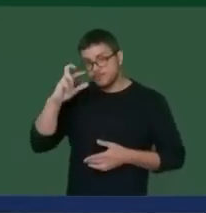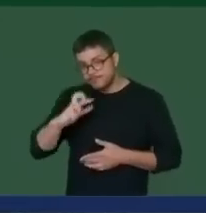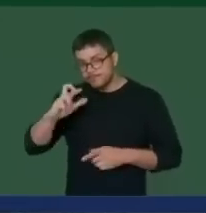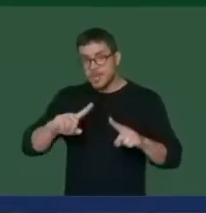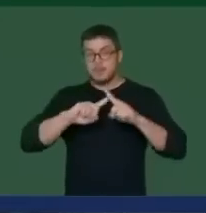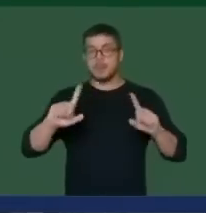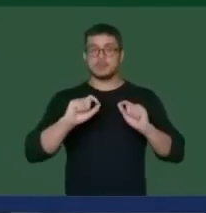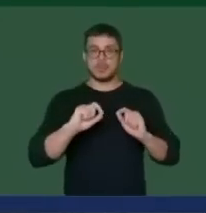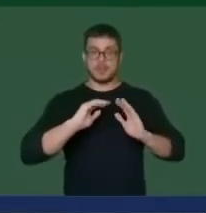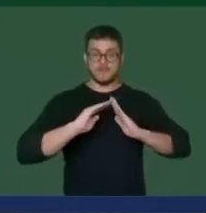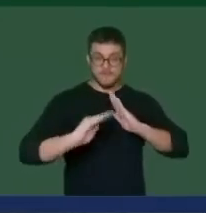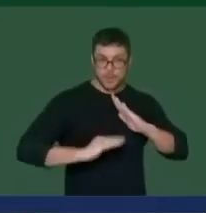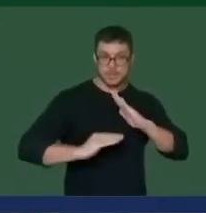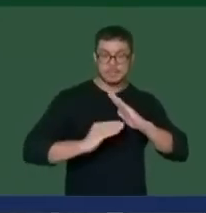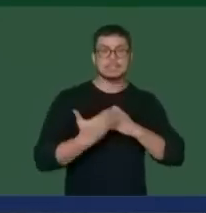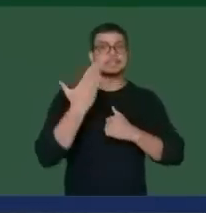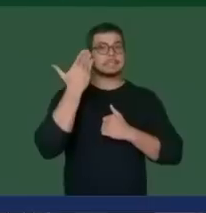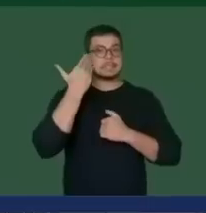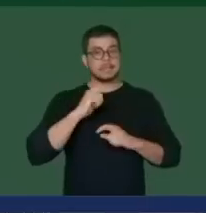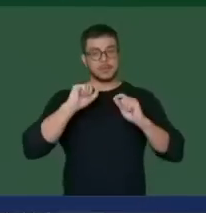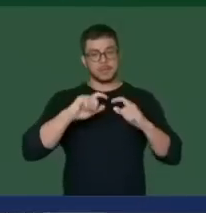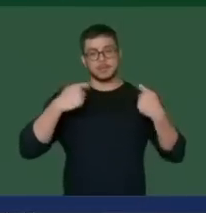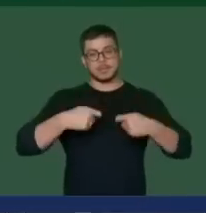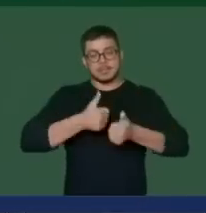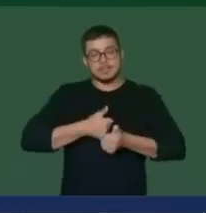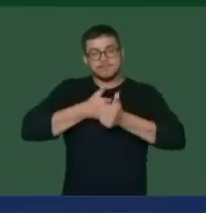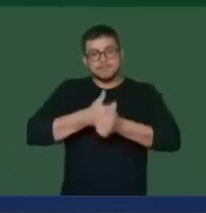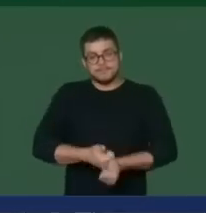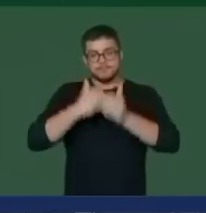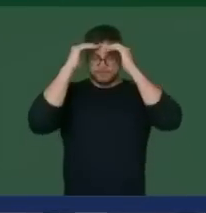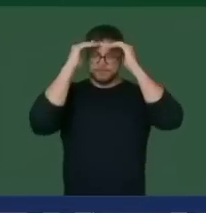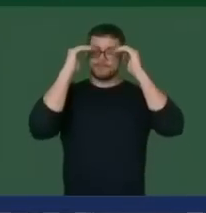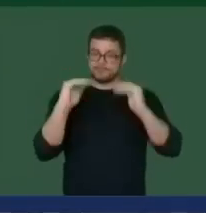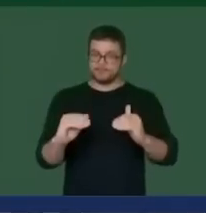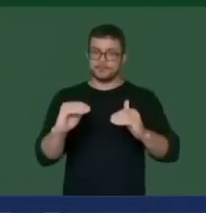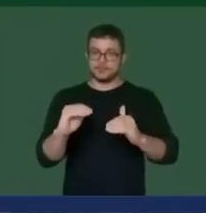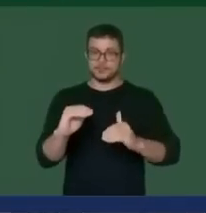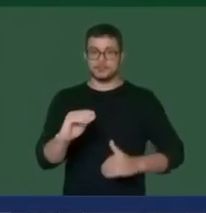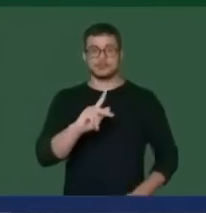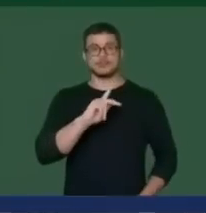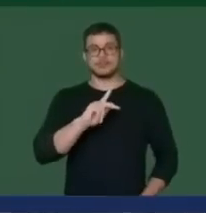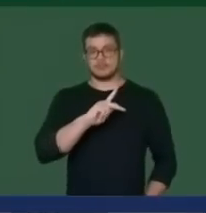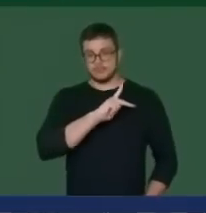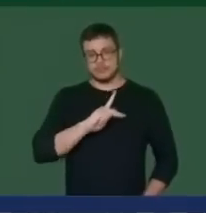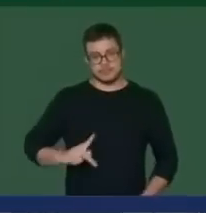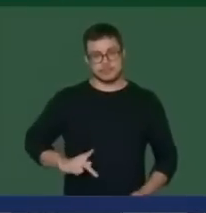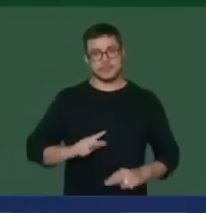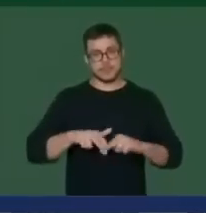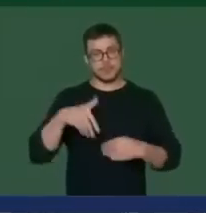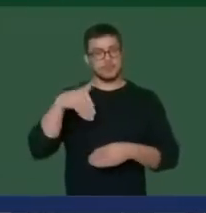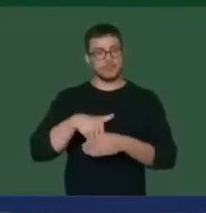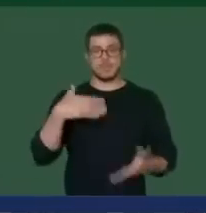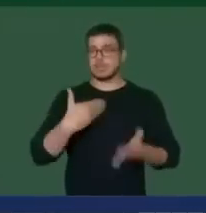Armadas reconhecem a obediência ao poder civil escolhido democraticamente em eleições livres. Seja qual for a